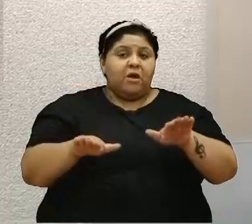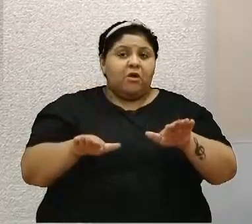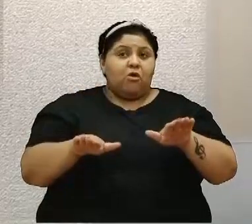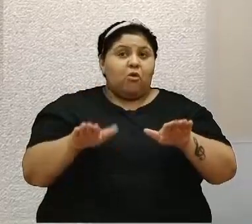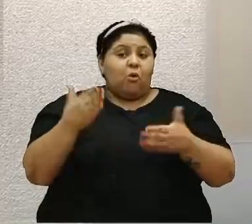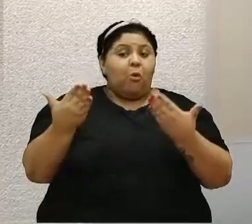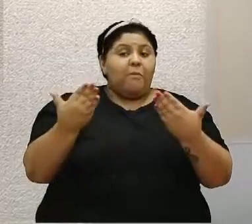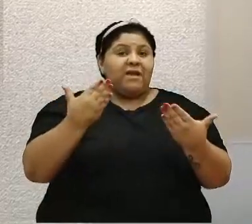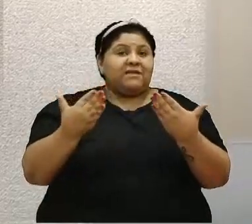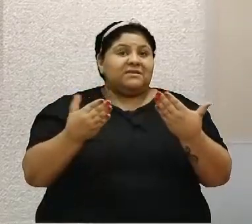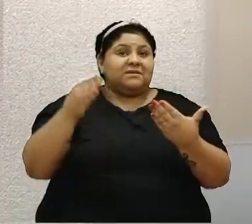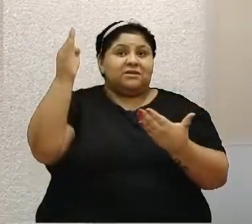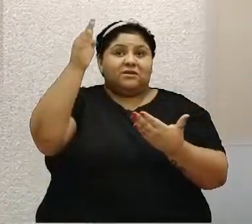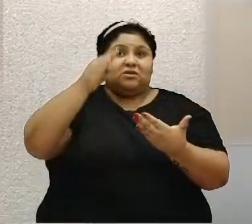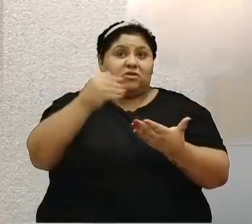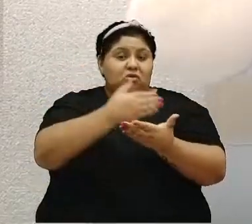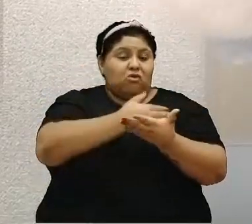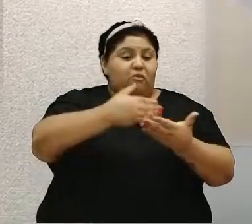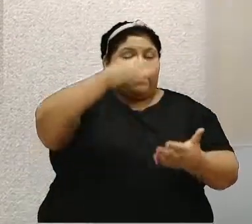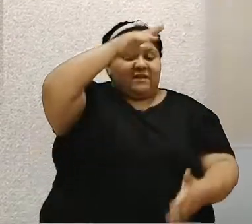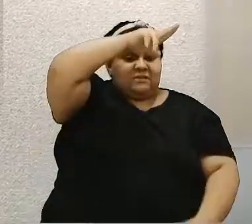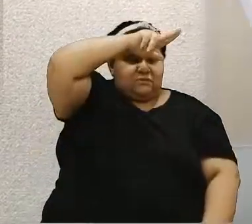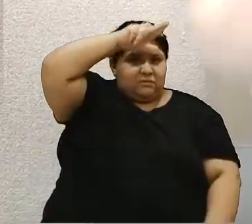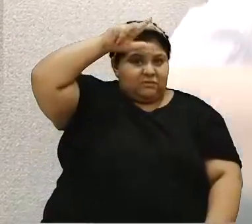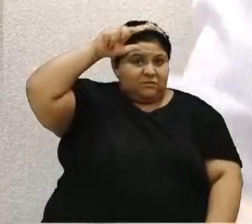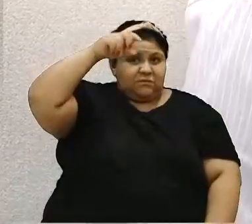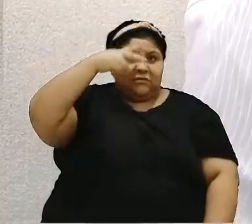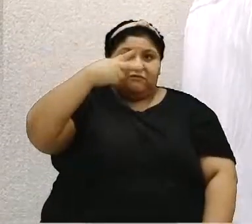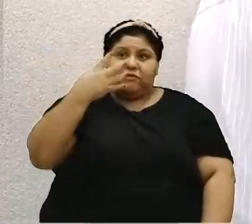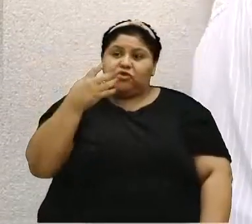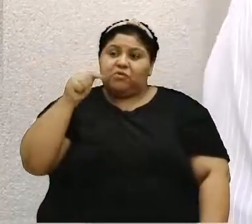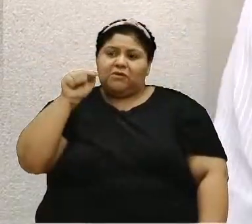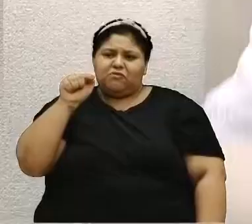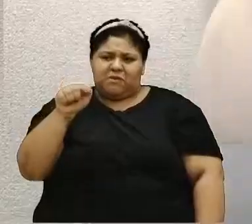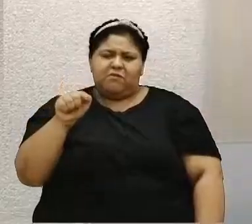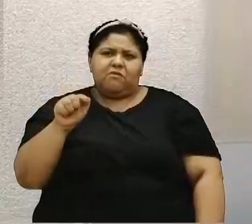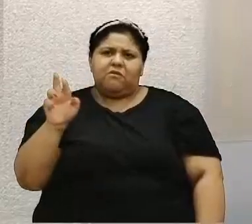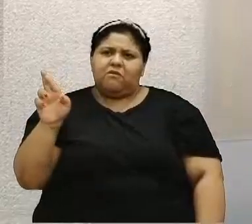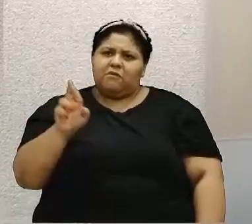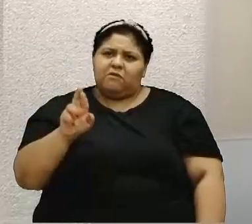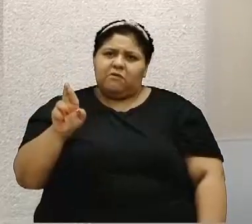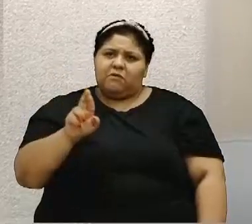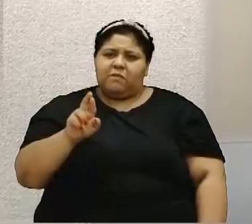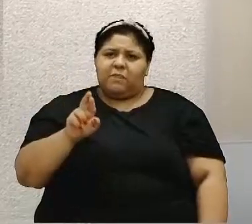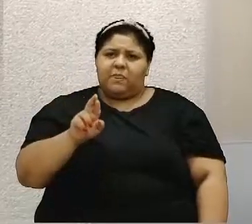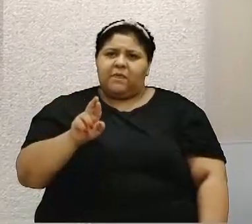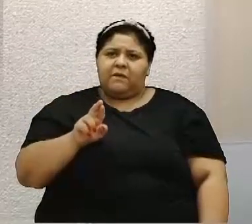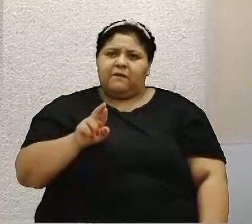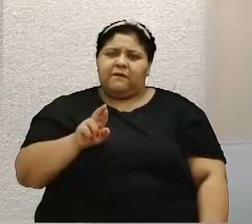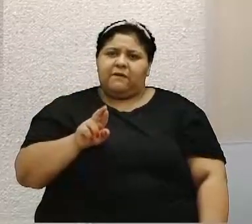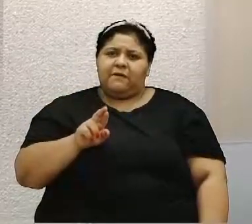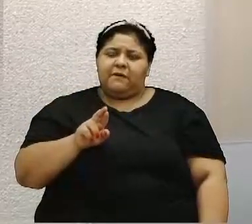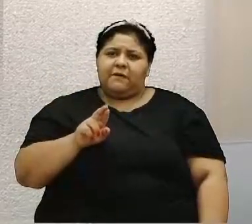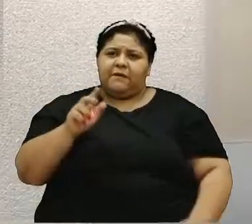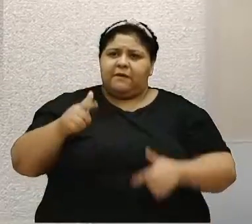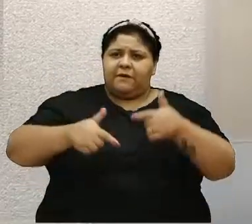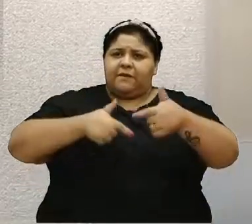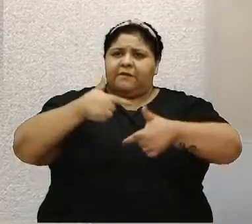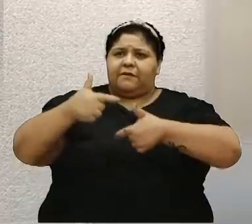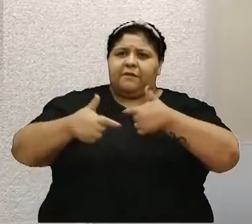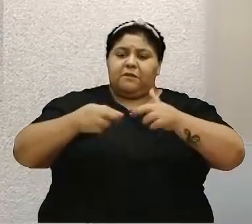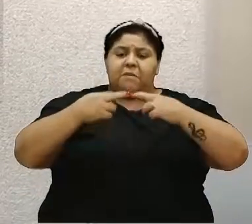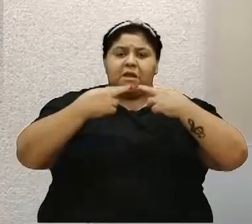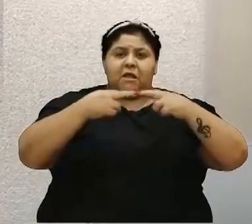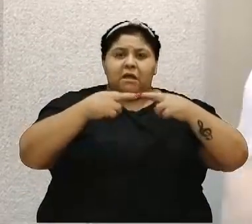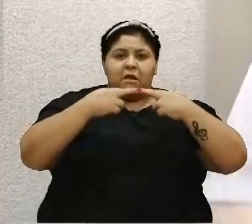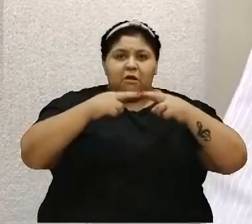pelo Brasil inteiro. Começa pelo prefeito, 24 mil, é isso, né? E vai descendo. Vai trabalhar na Randão,